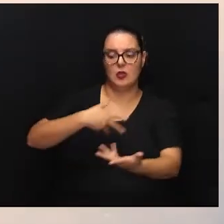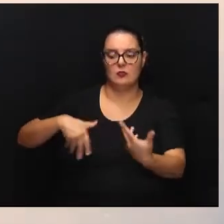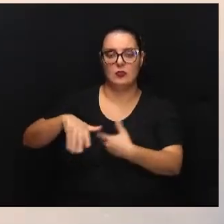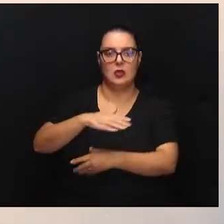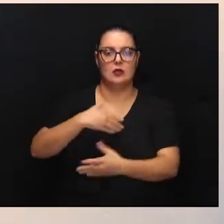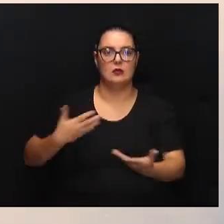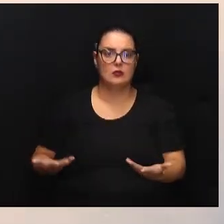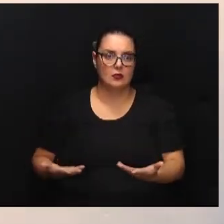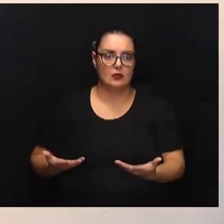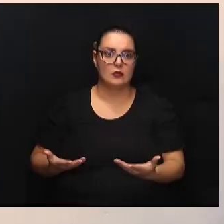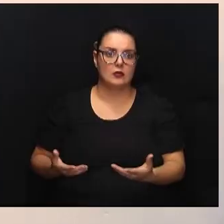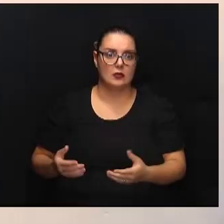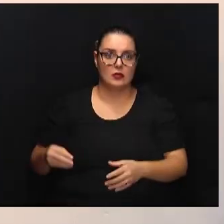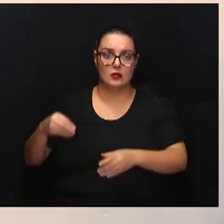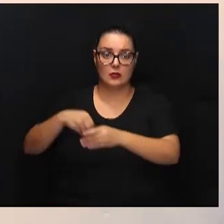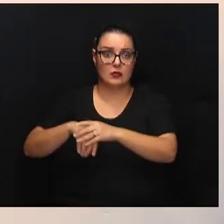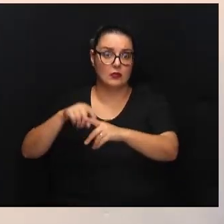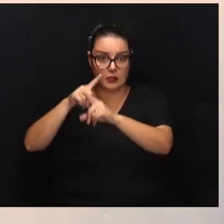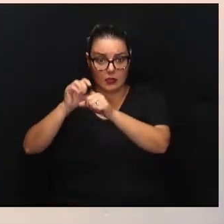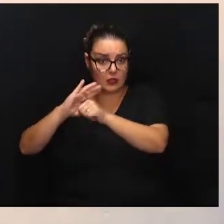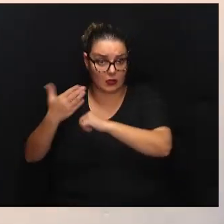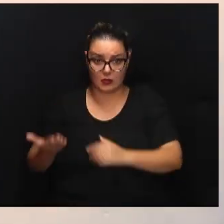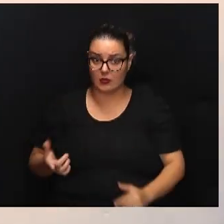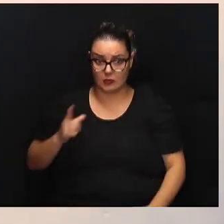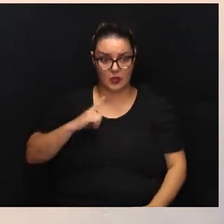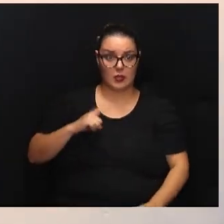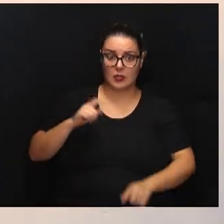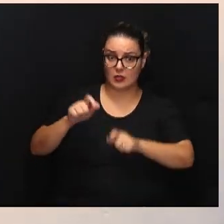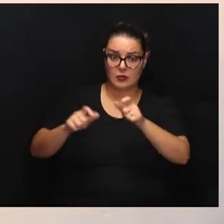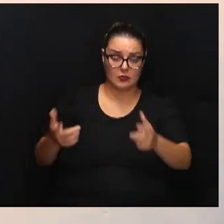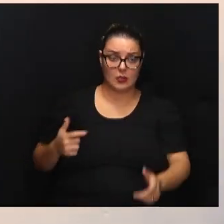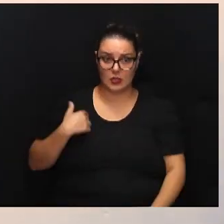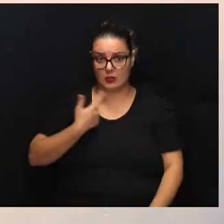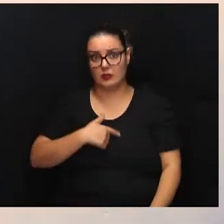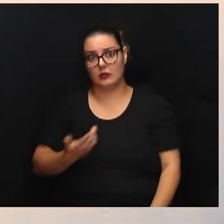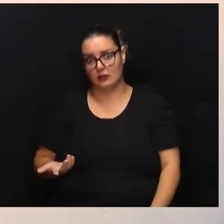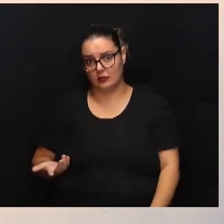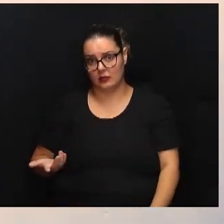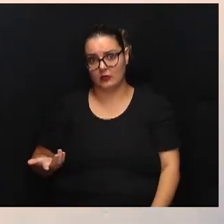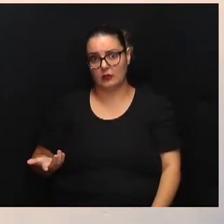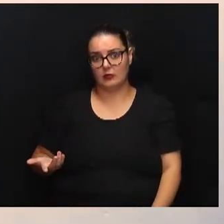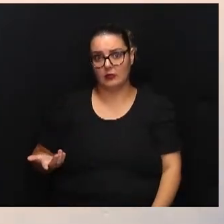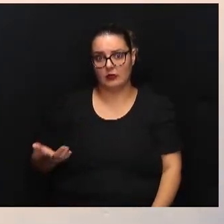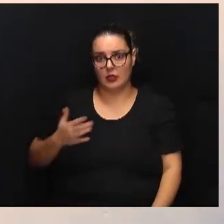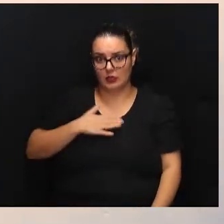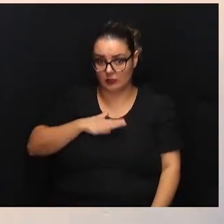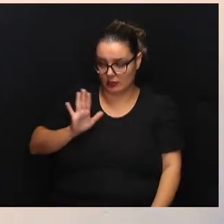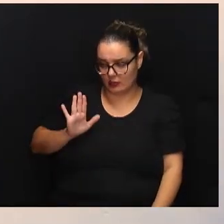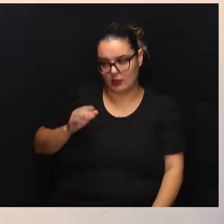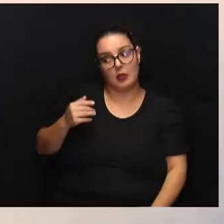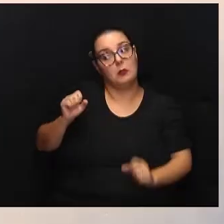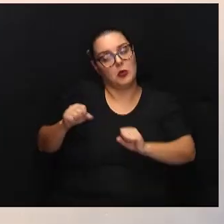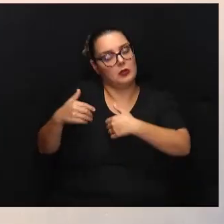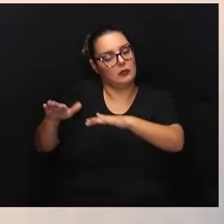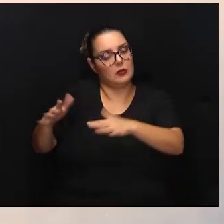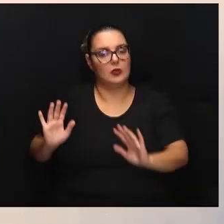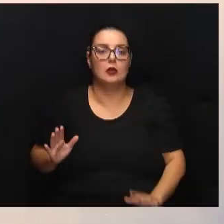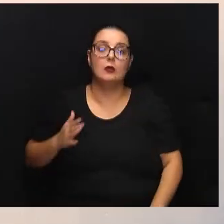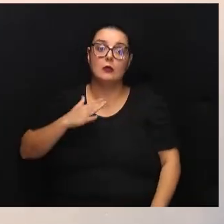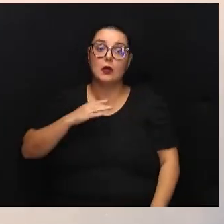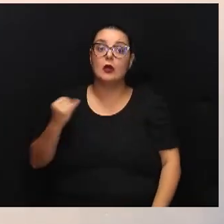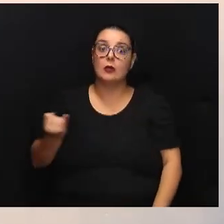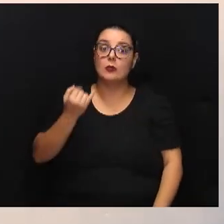Porque há pessoas da nossa... Né, aí não é da minha, pode ser da de vocês. É importante dizer, nós, da União